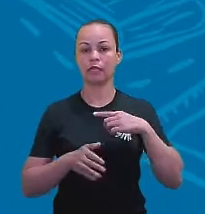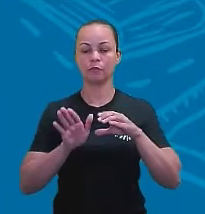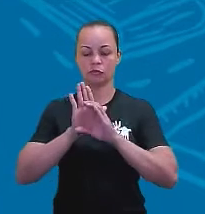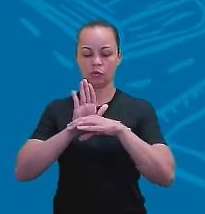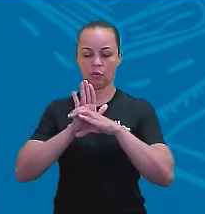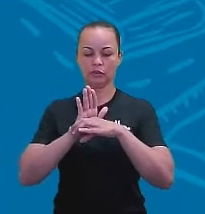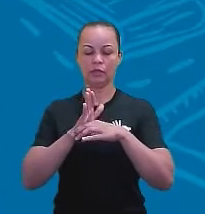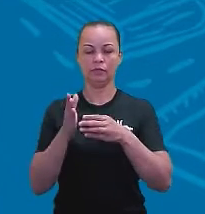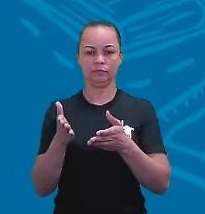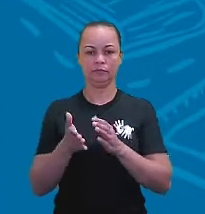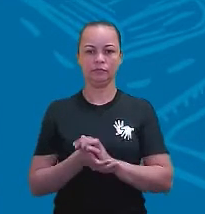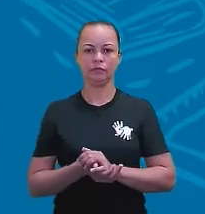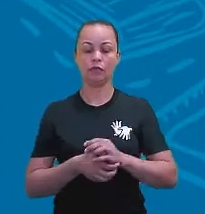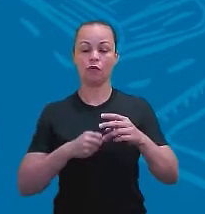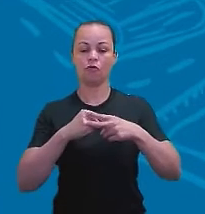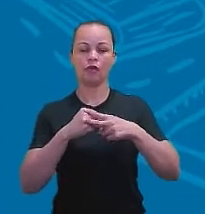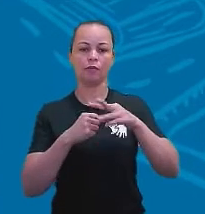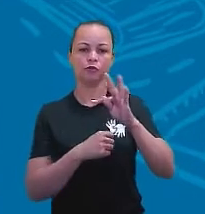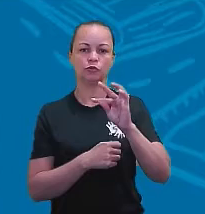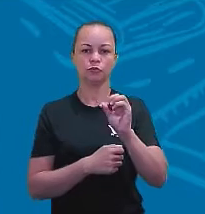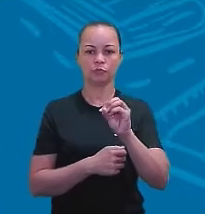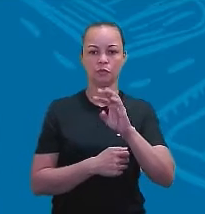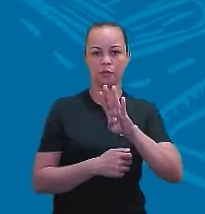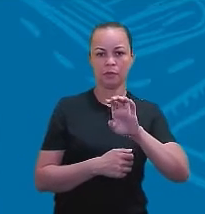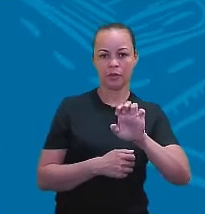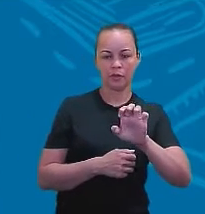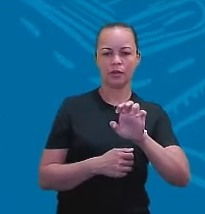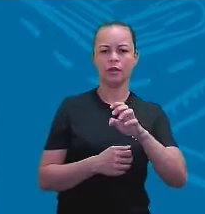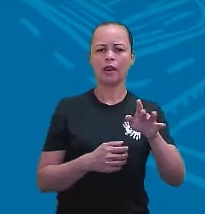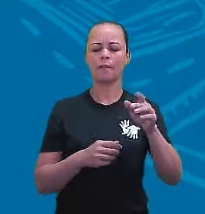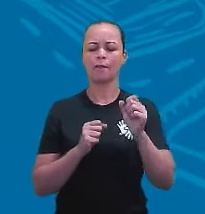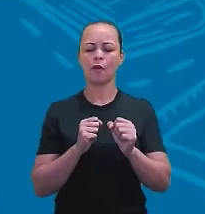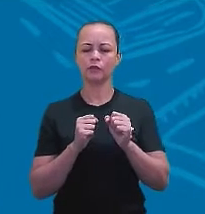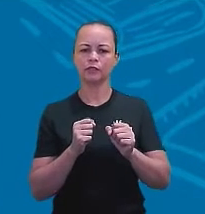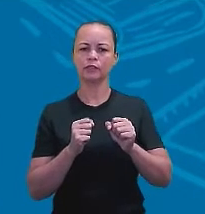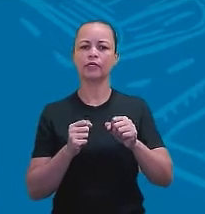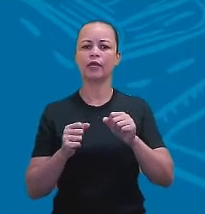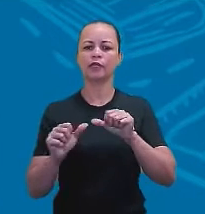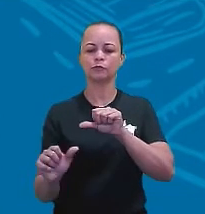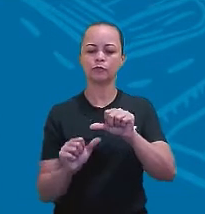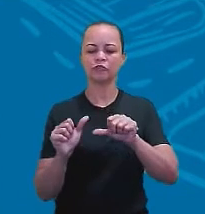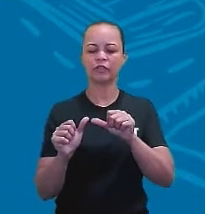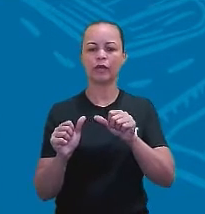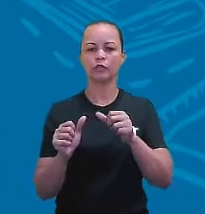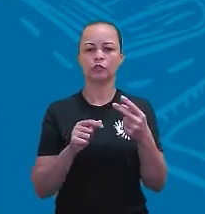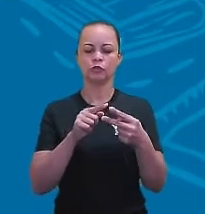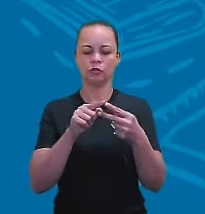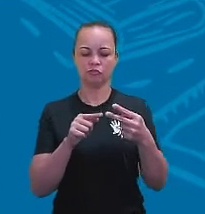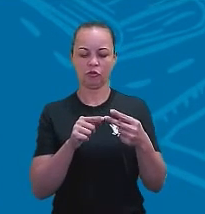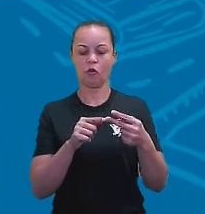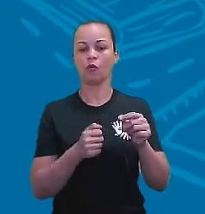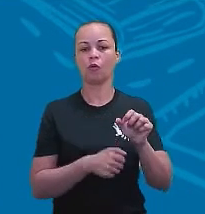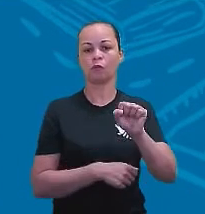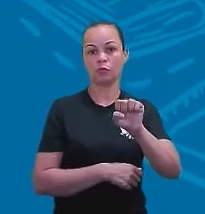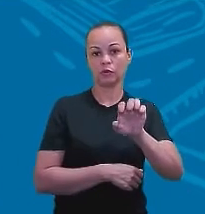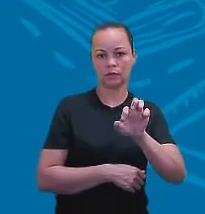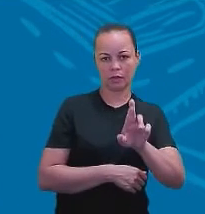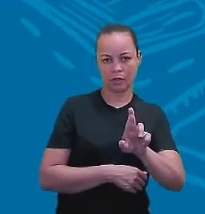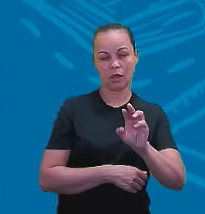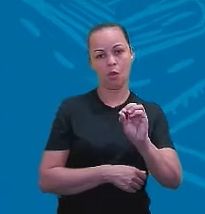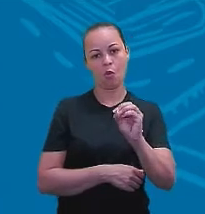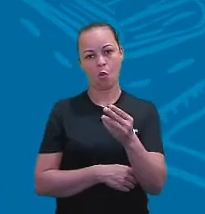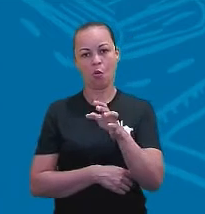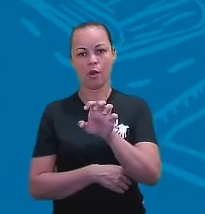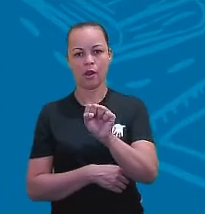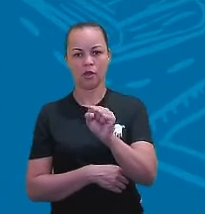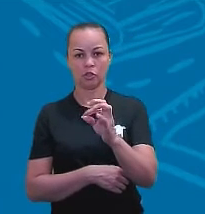to be, ele pode ser traduzido de duas formas, como ser ou também estar. Então, a gente pode incluir